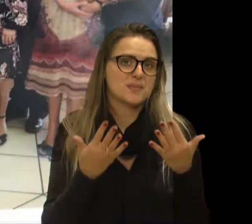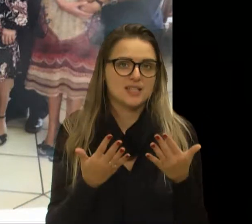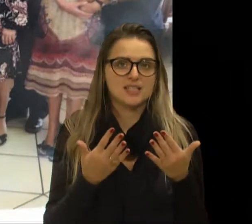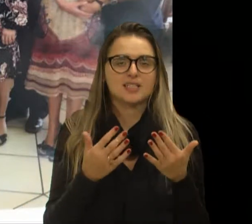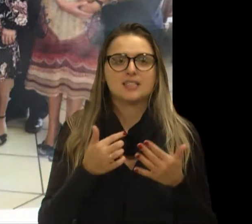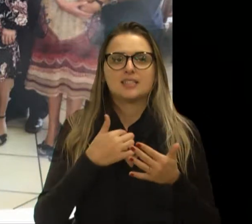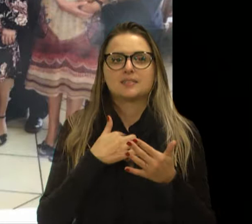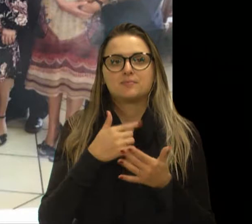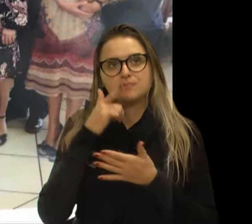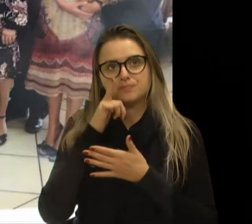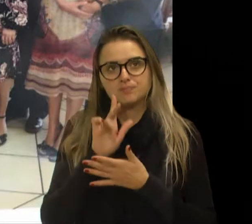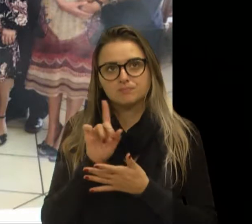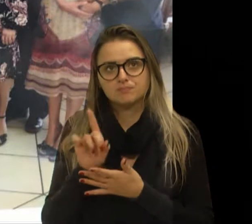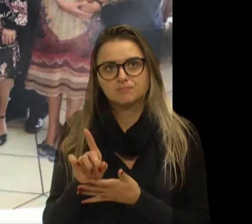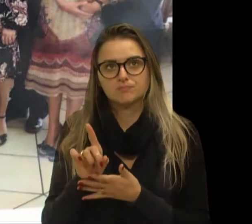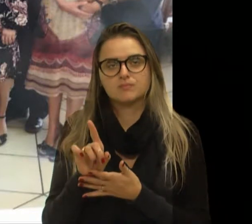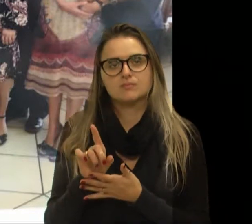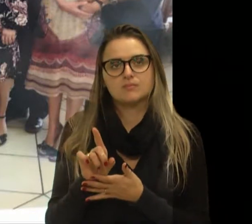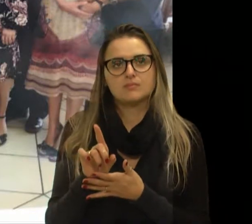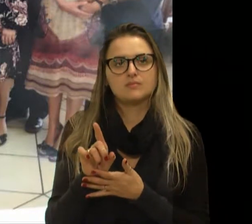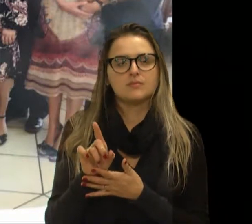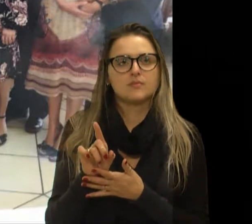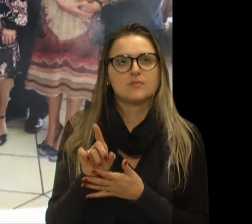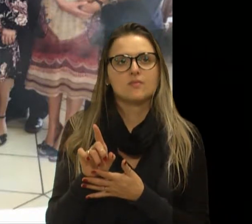Lá eu consigo